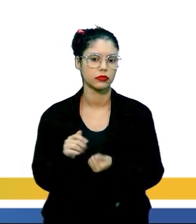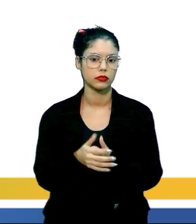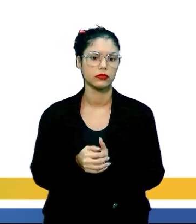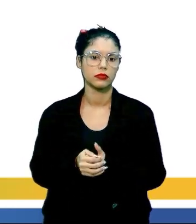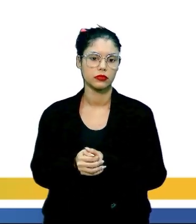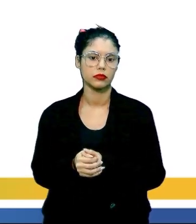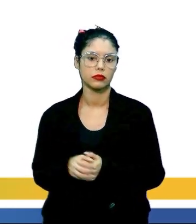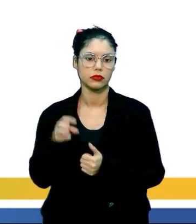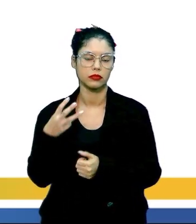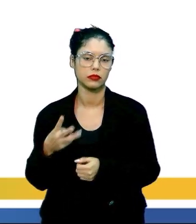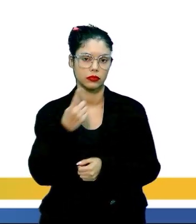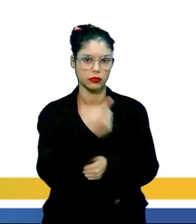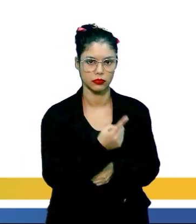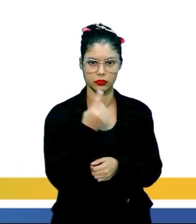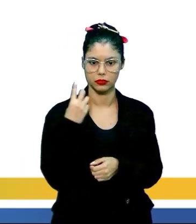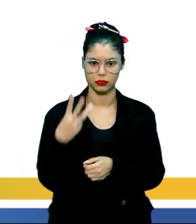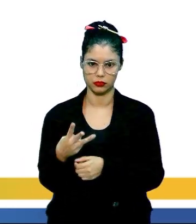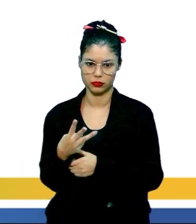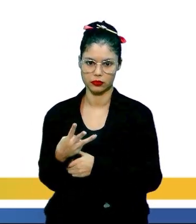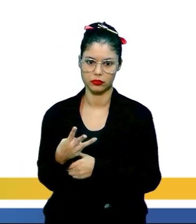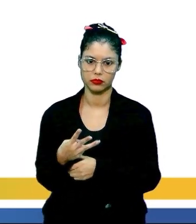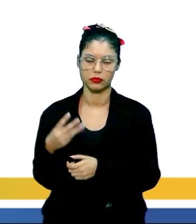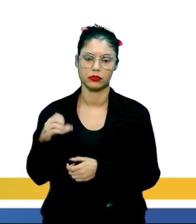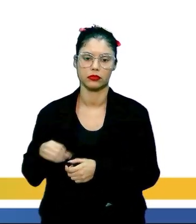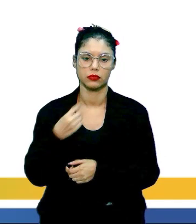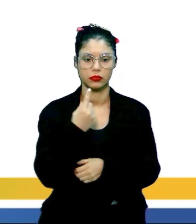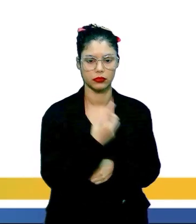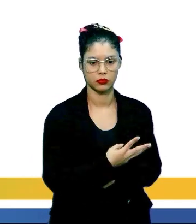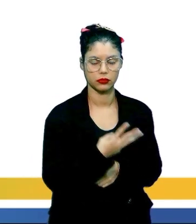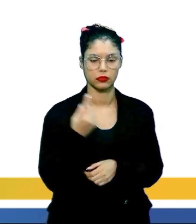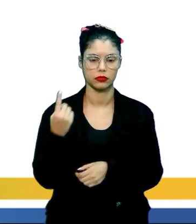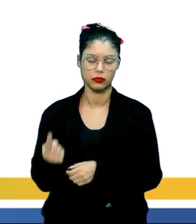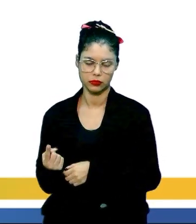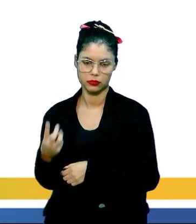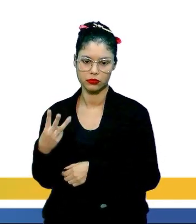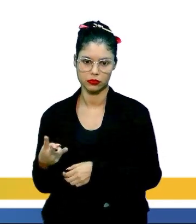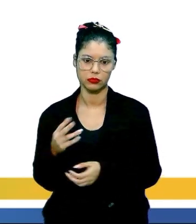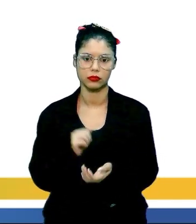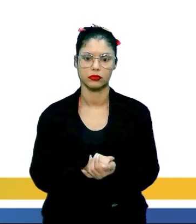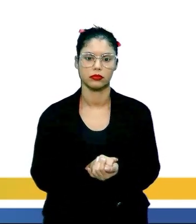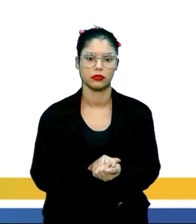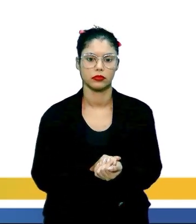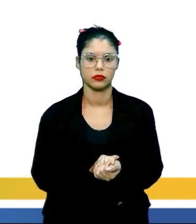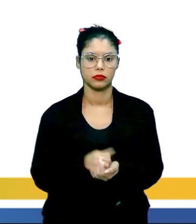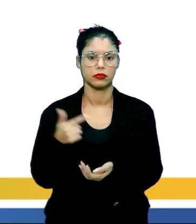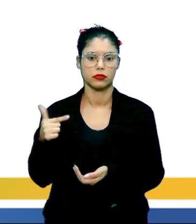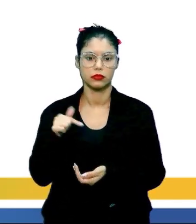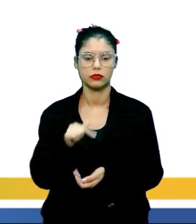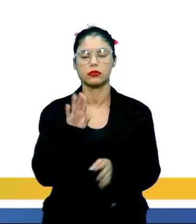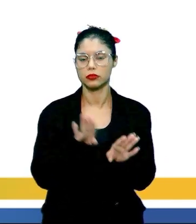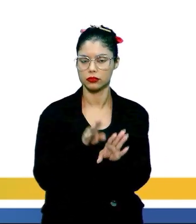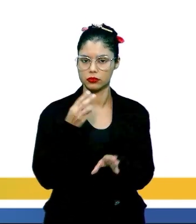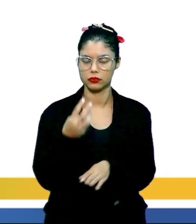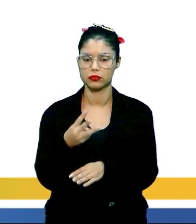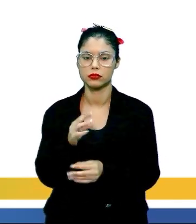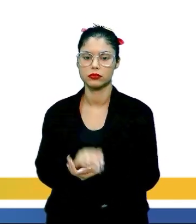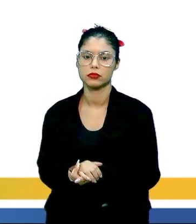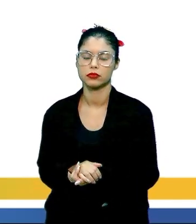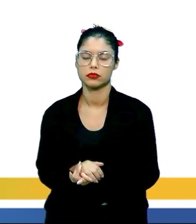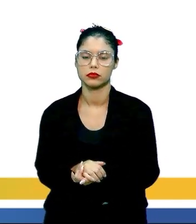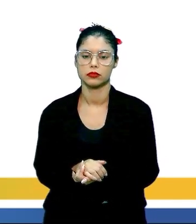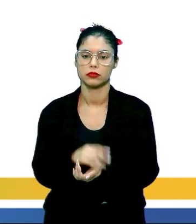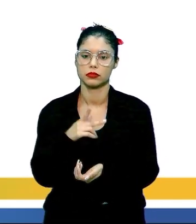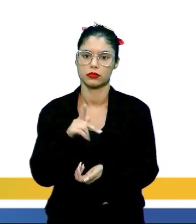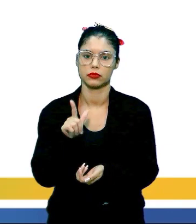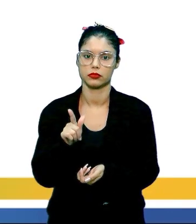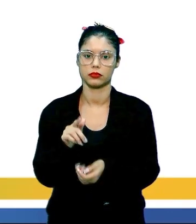se eu dividir 3 para 1, dá 3. Se eu dividir 9 para 3, também dá 3. Se eu dividir 27 para 9, também dá 3. É uma